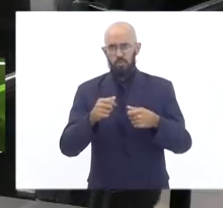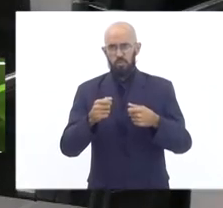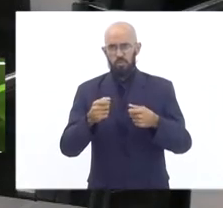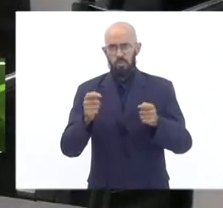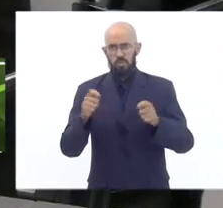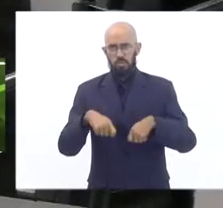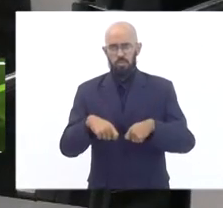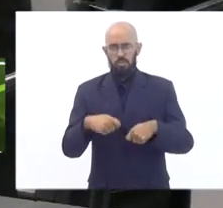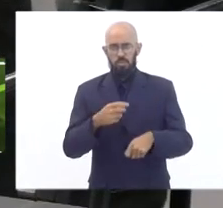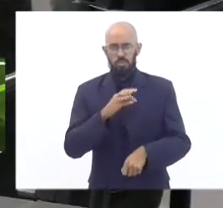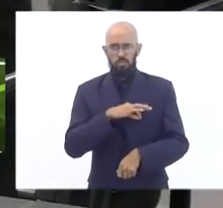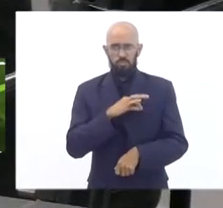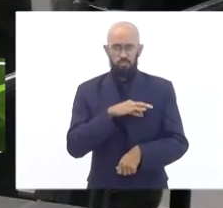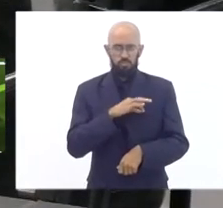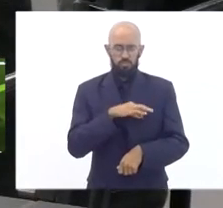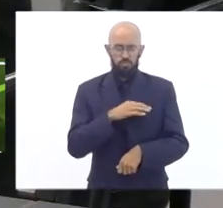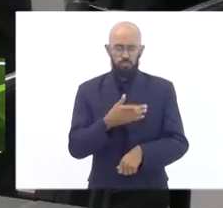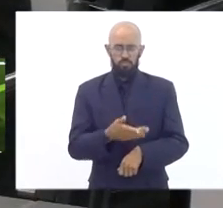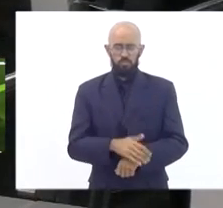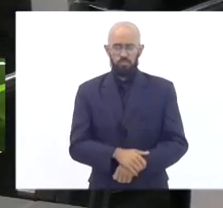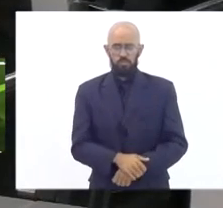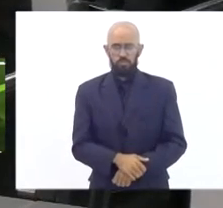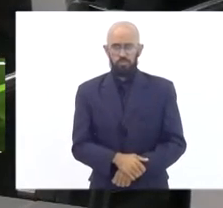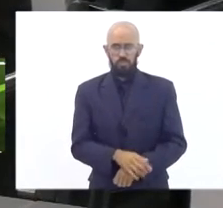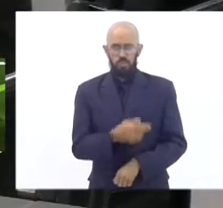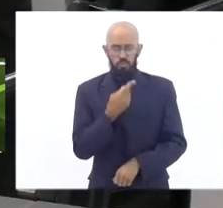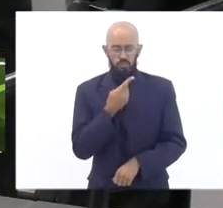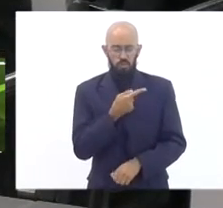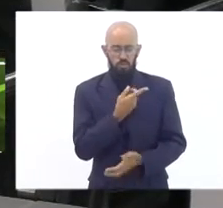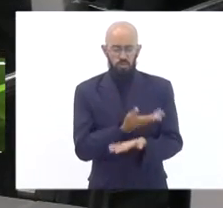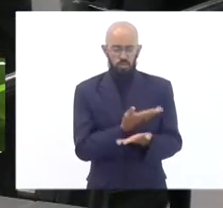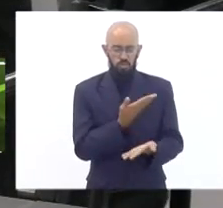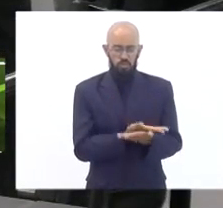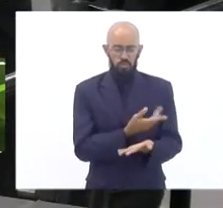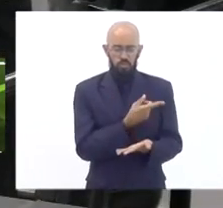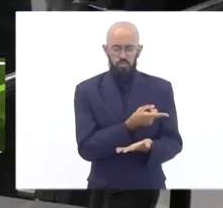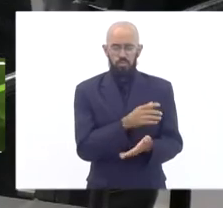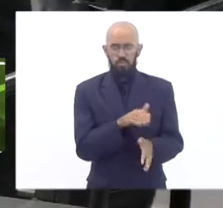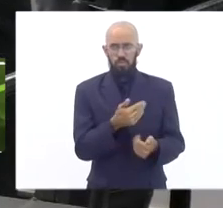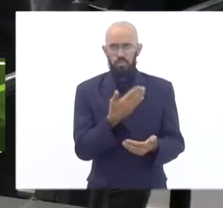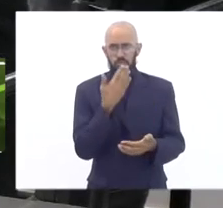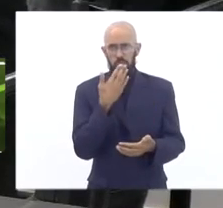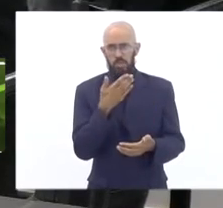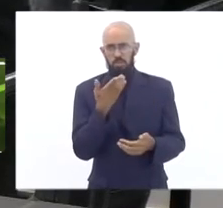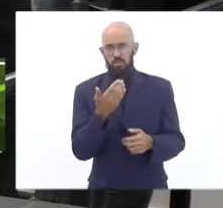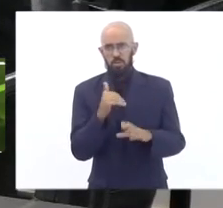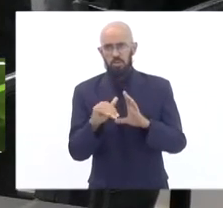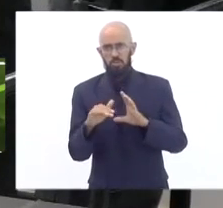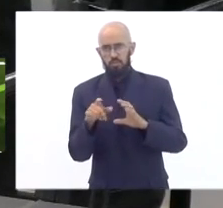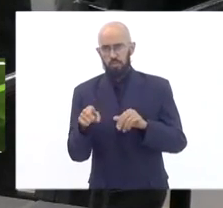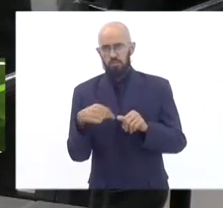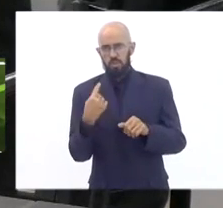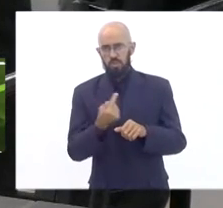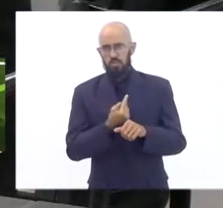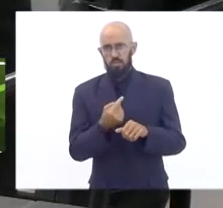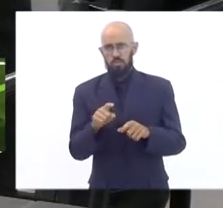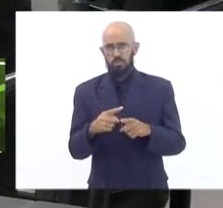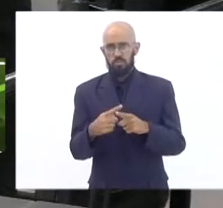usuário. Aqui ele falou que está estudando até a presente data. Porque,